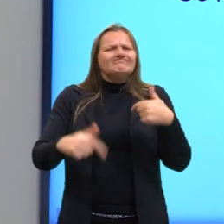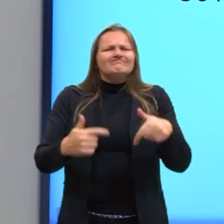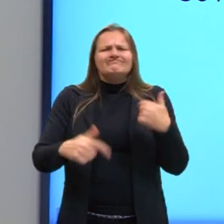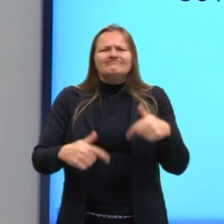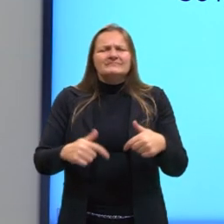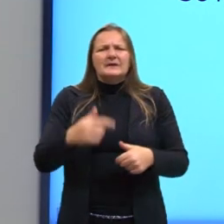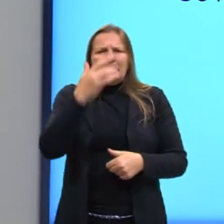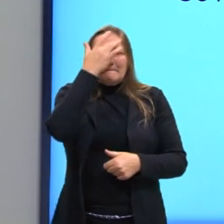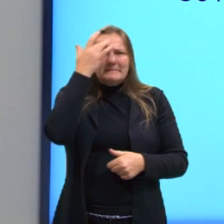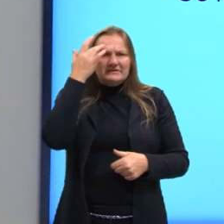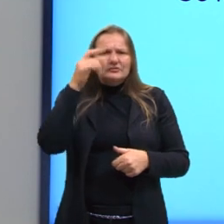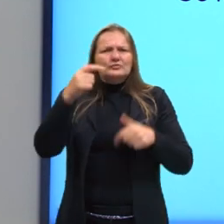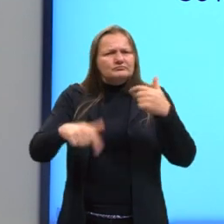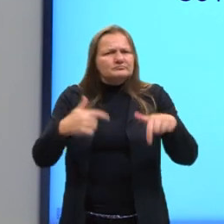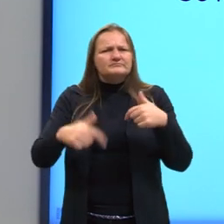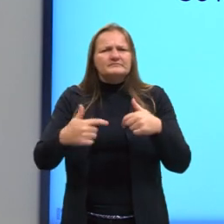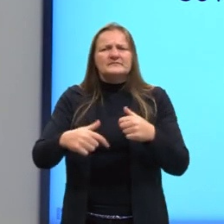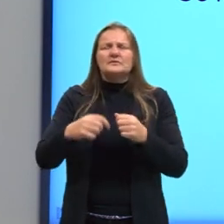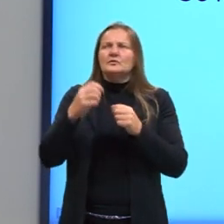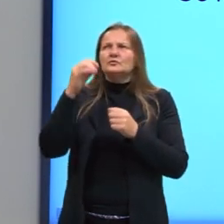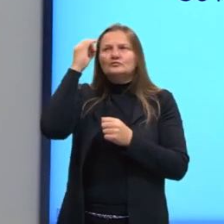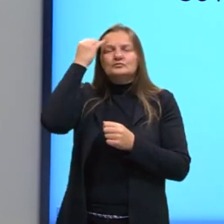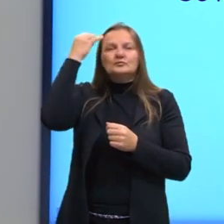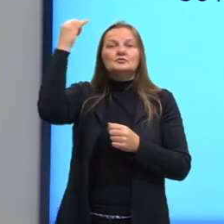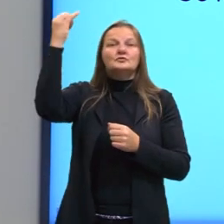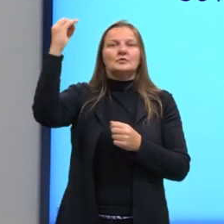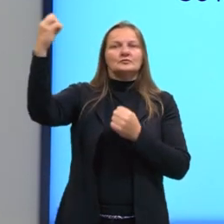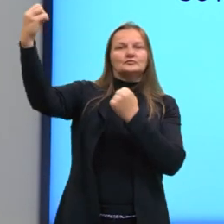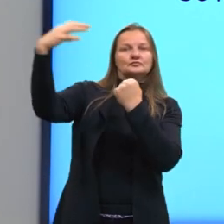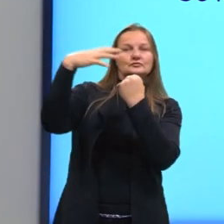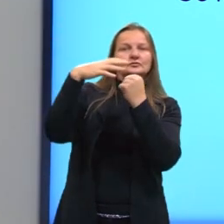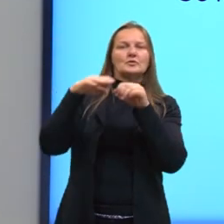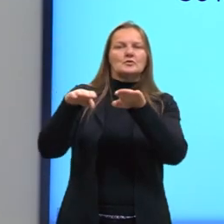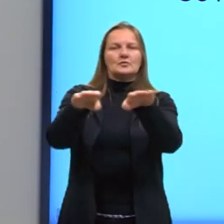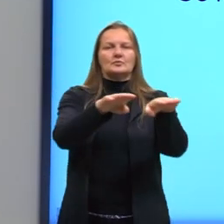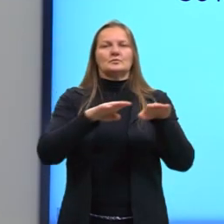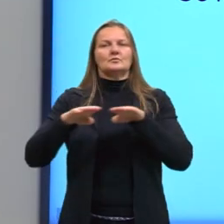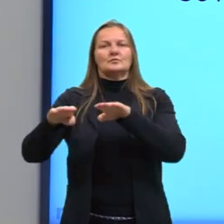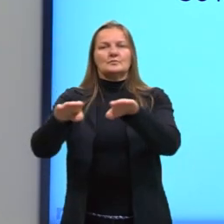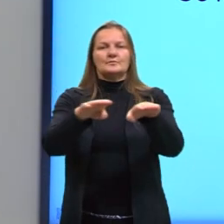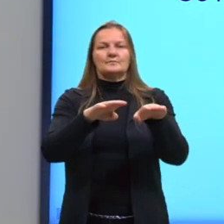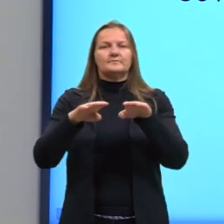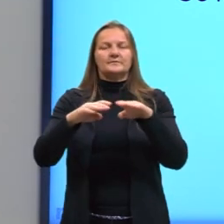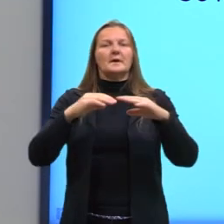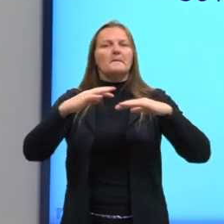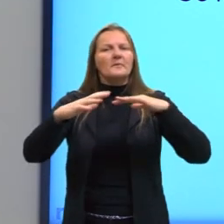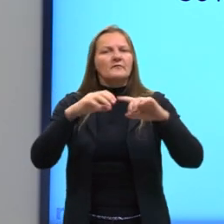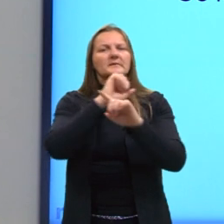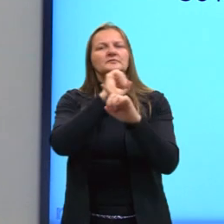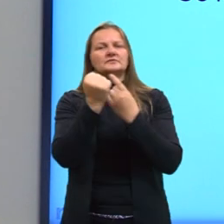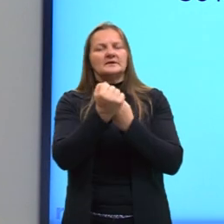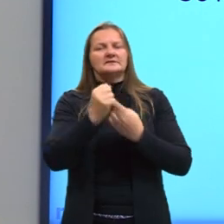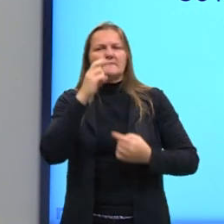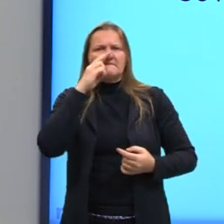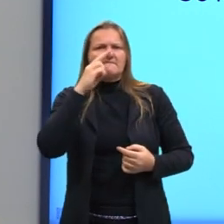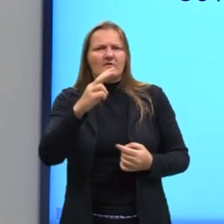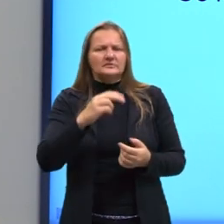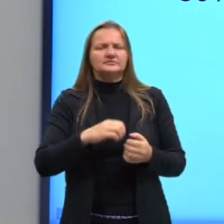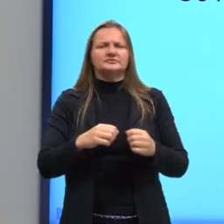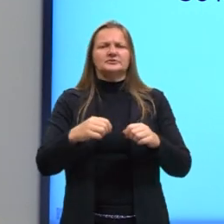baseado no celular nos ideais iluministas de igualdade vão vão desenvolver movimentos sociais altíssimos